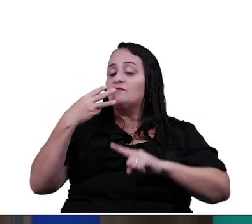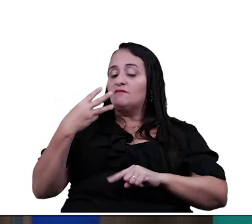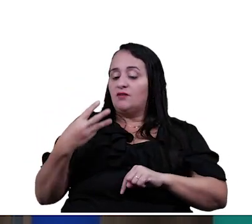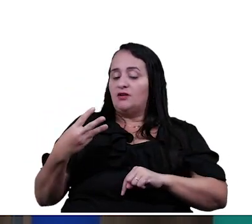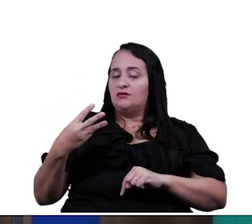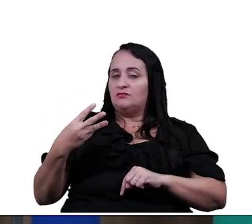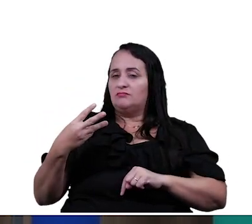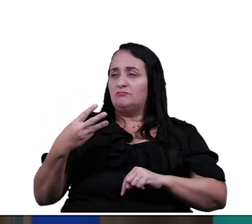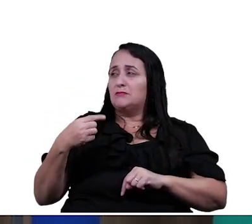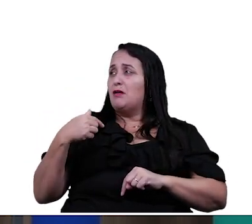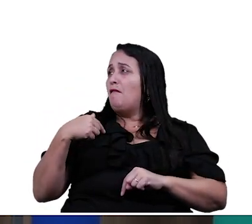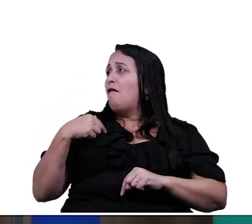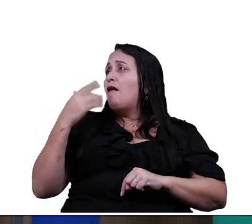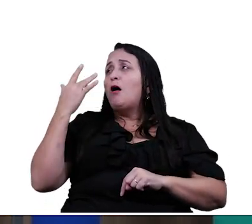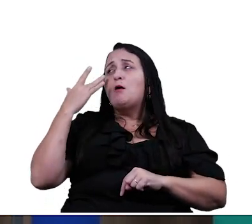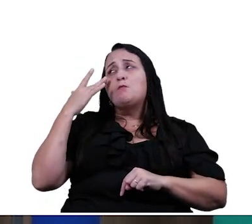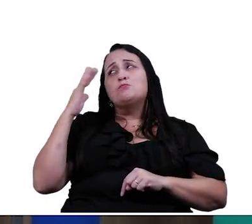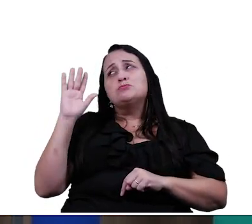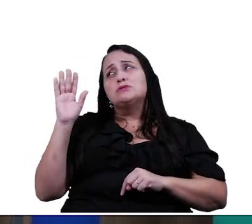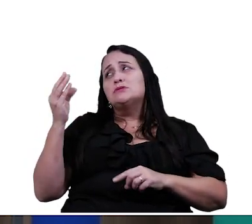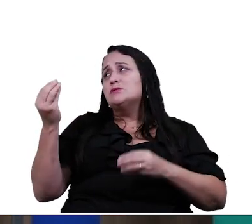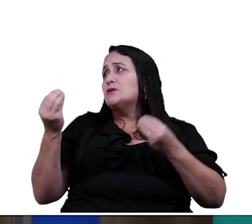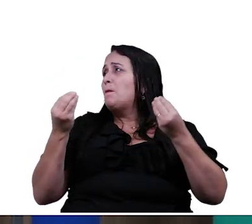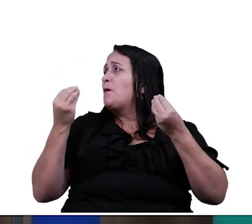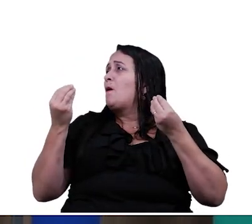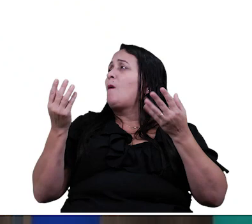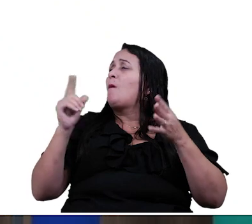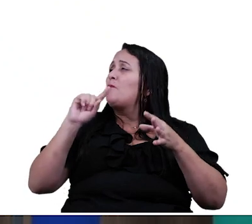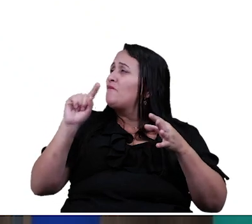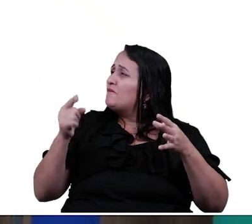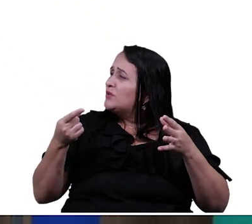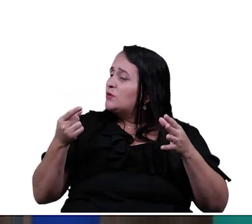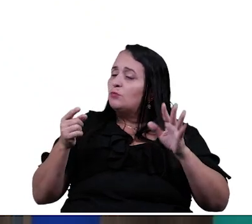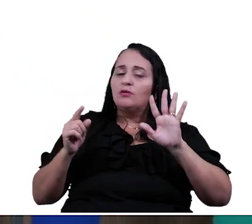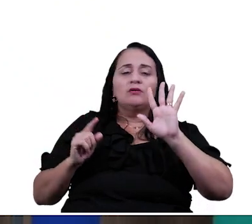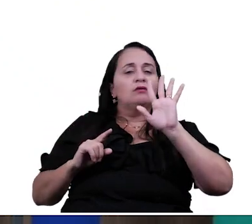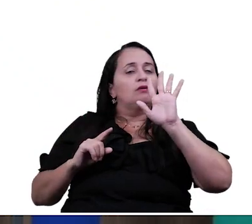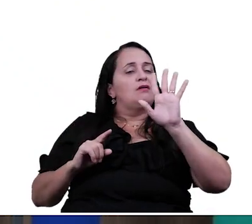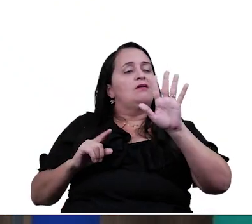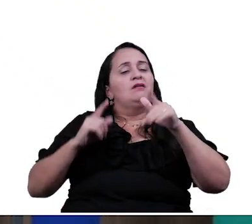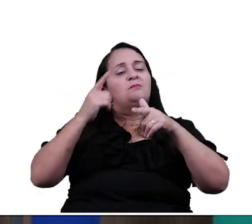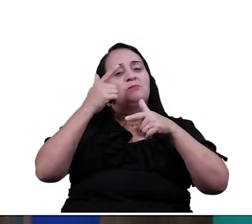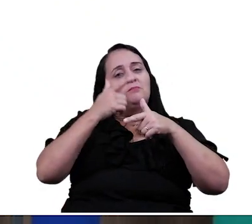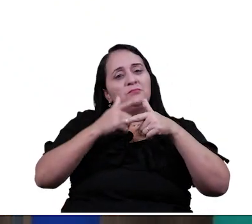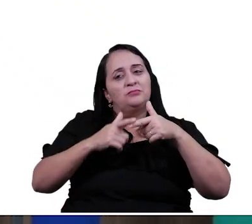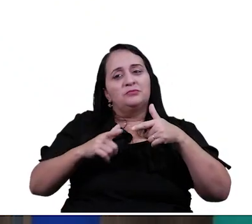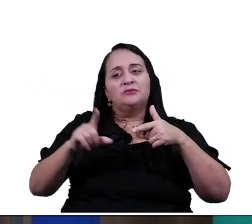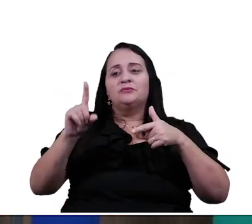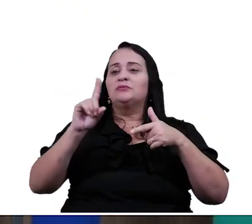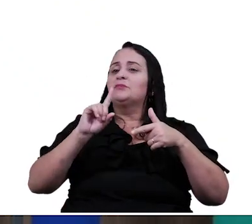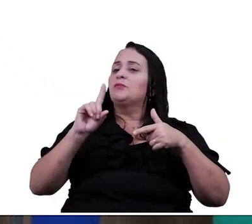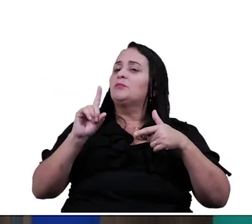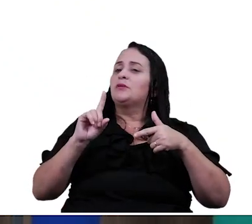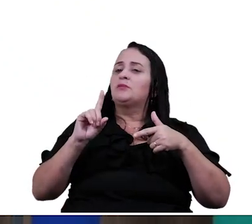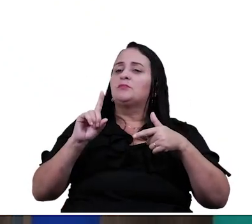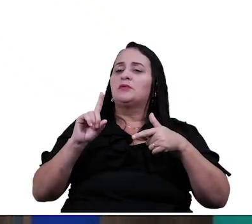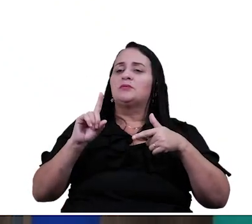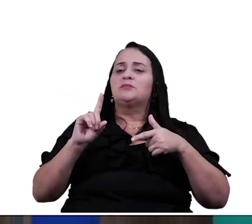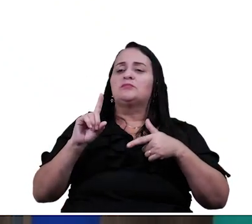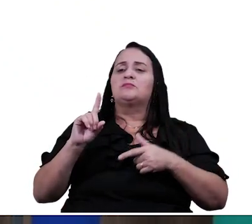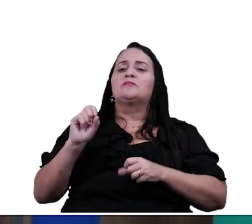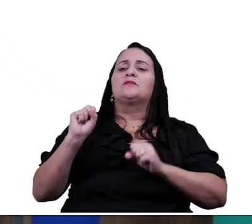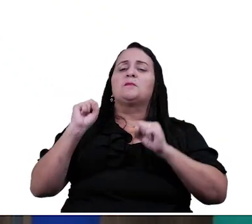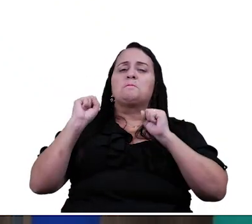3 vezes. Ai, Pro, eu não sei fazer multiplicação com vírgula. Não tem problema, se você não